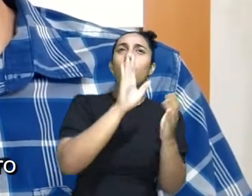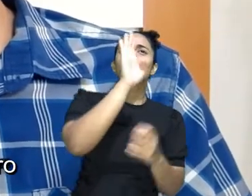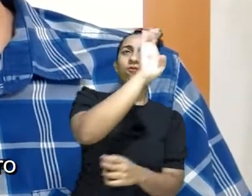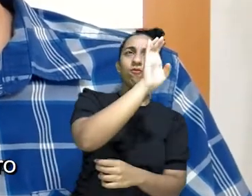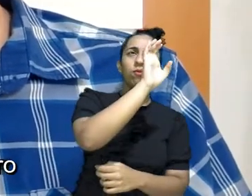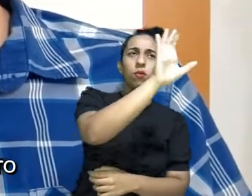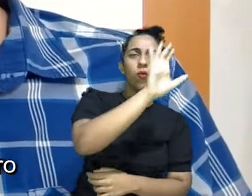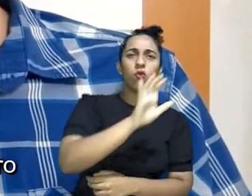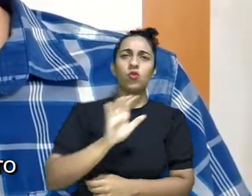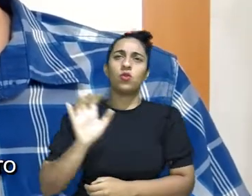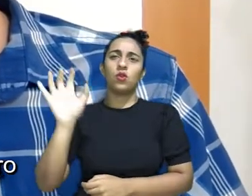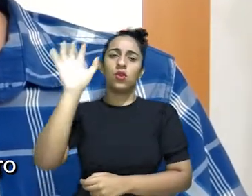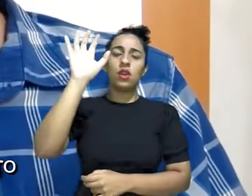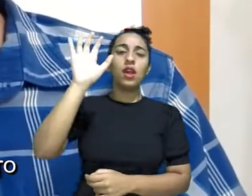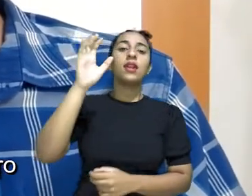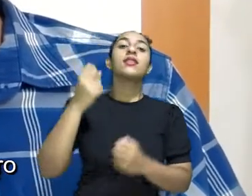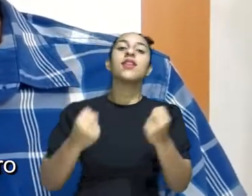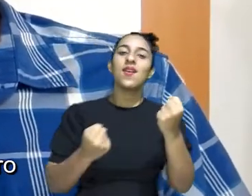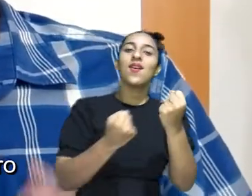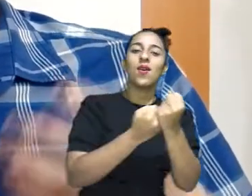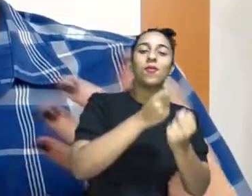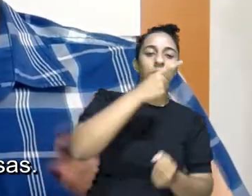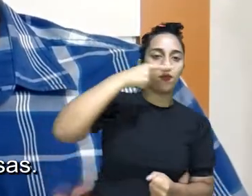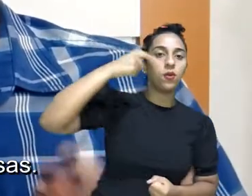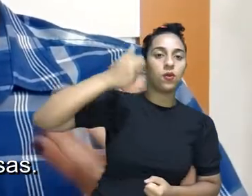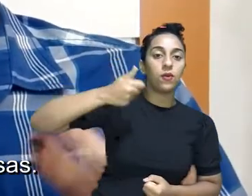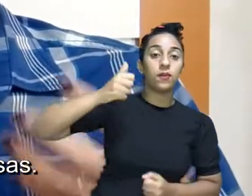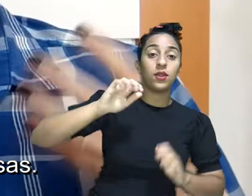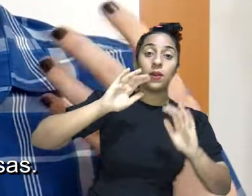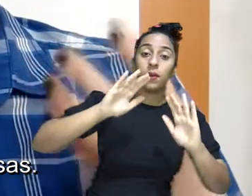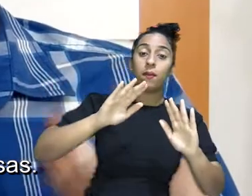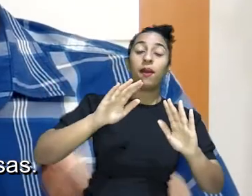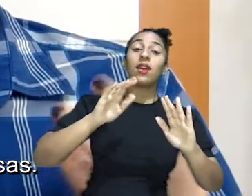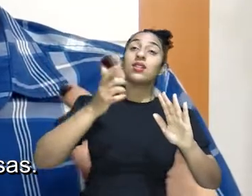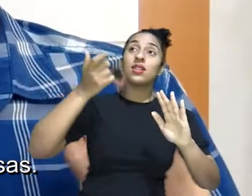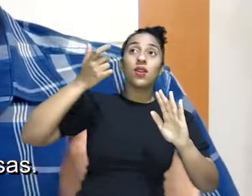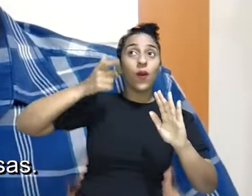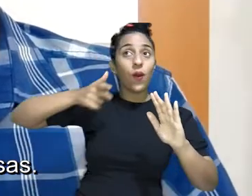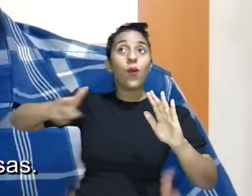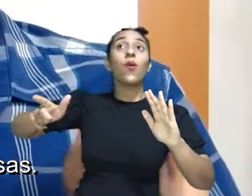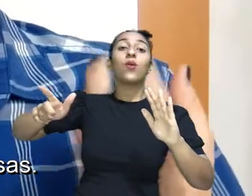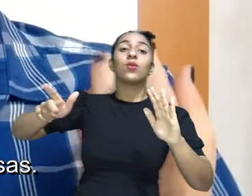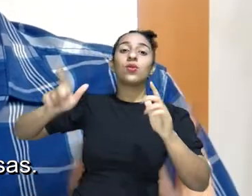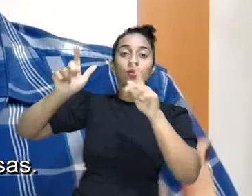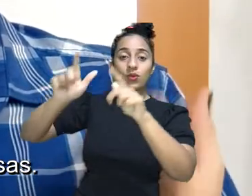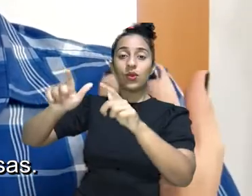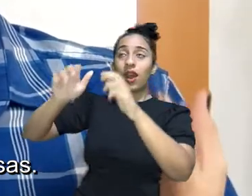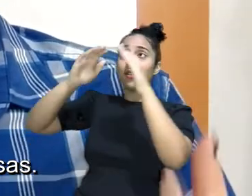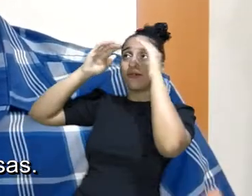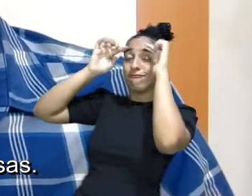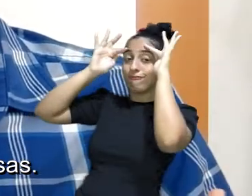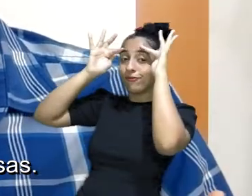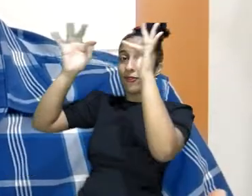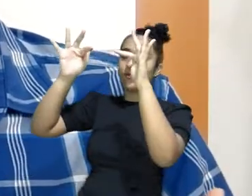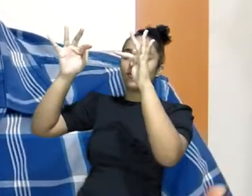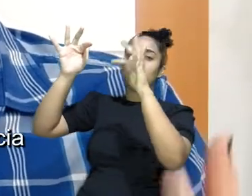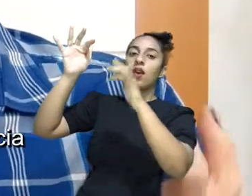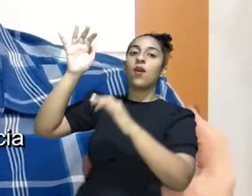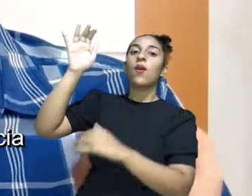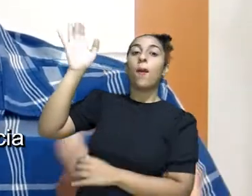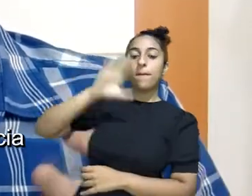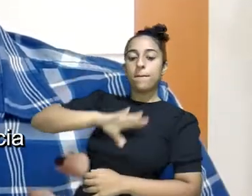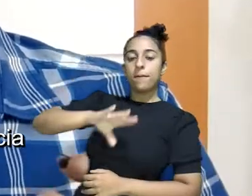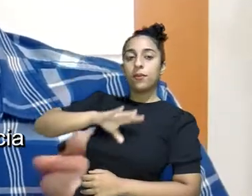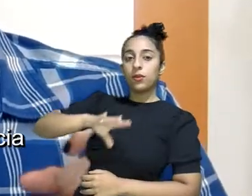algumas províncias aderiram ao movimento de Dom Pedro e algumas províncias se mantiveram fiéis às cortes portuguesas